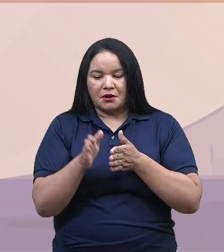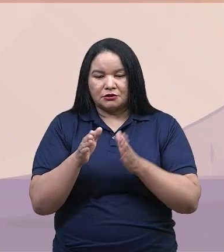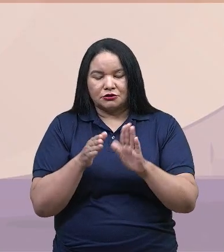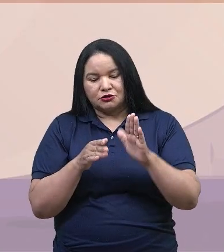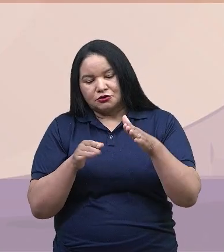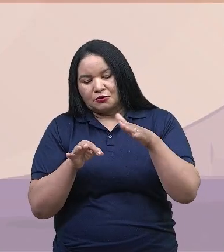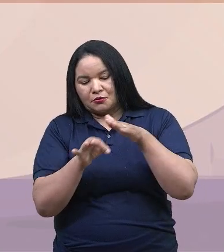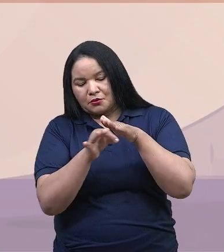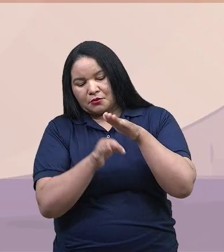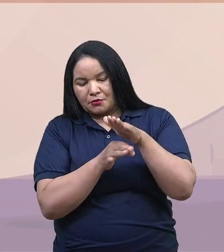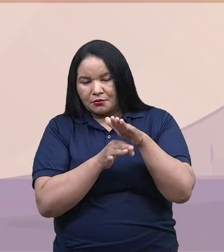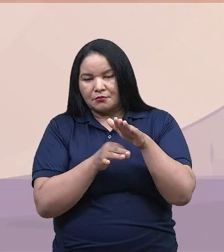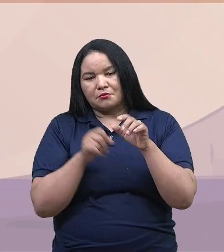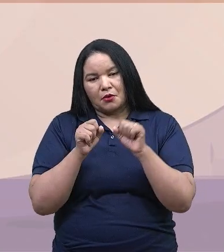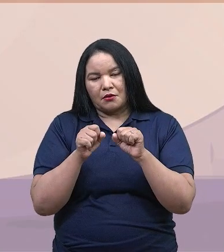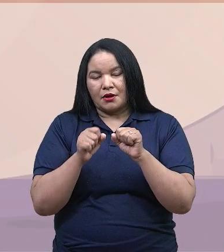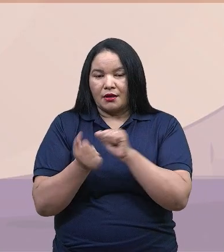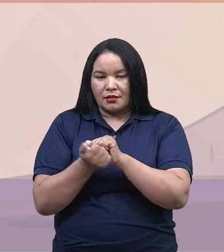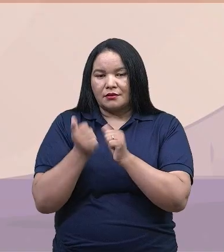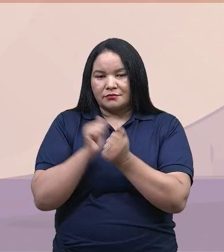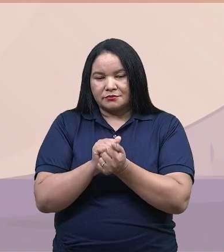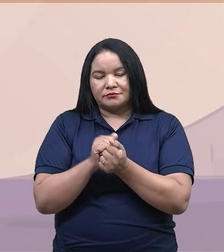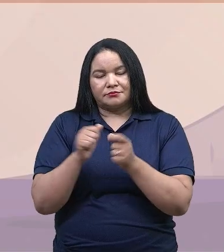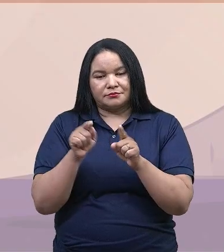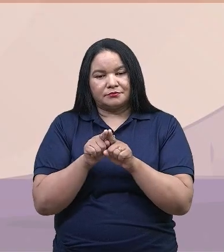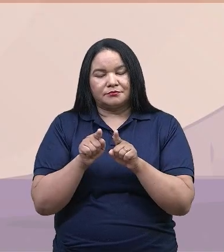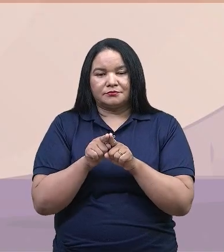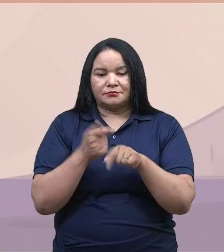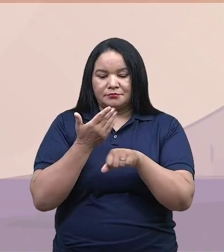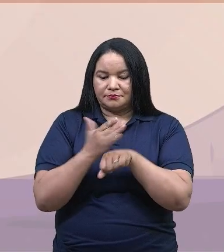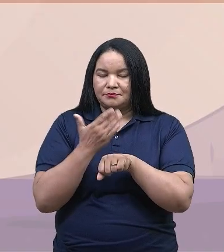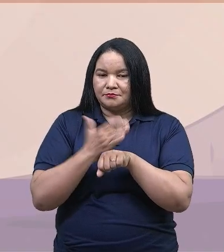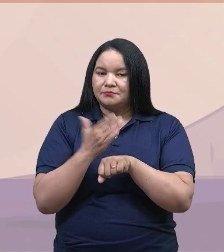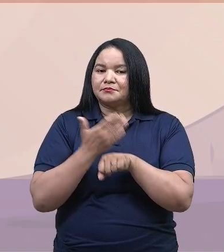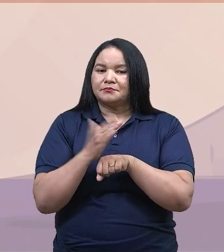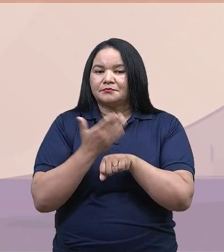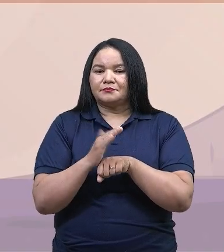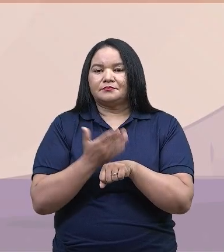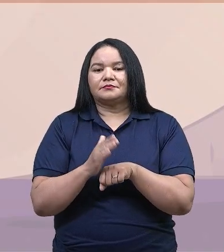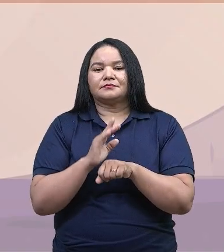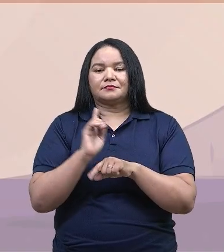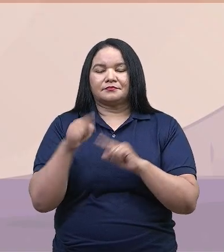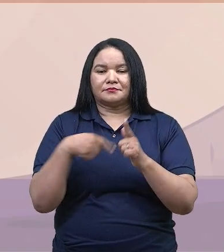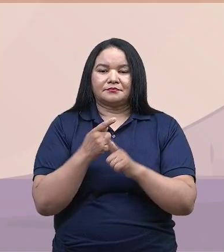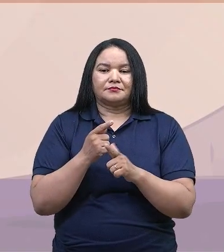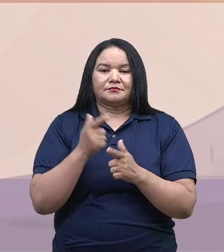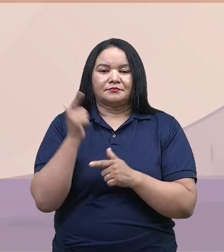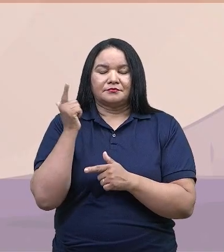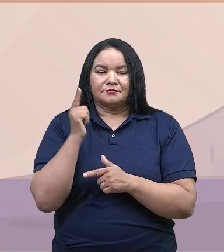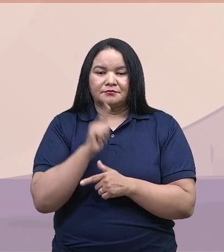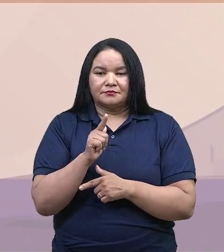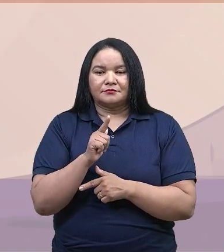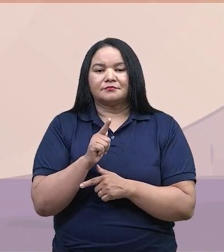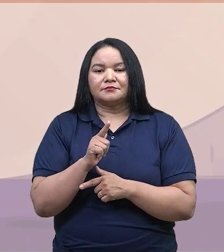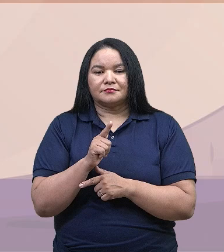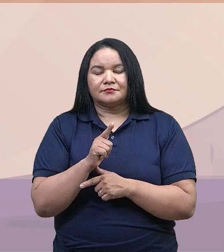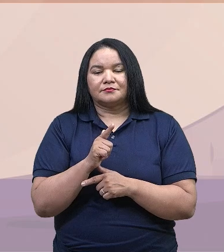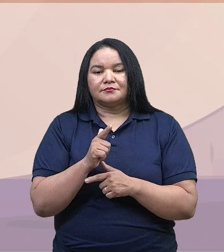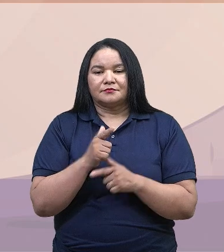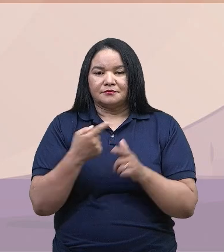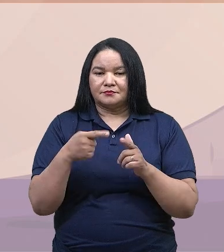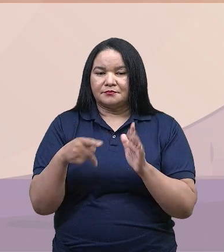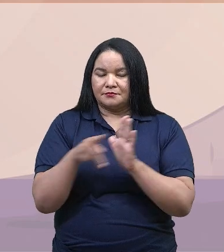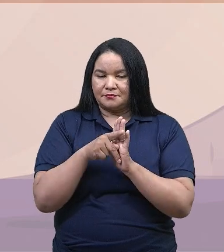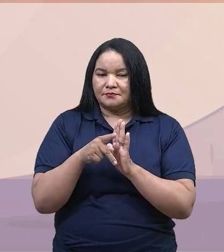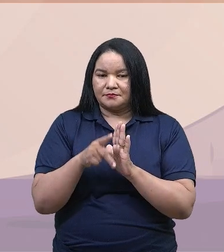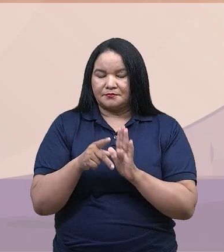adaptações e tirar as duas rodinhas do meio ali do patins e começar a praticar até ter as condições de adquirir o equipamento mais